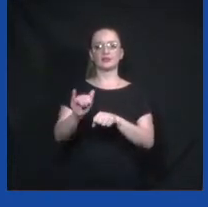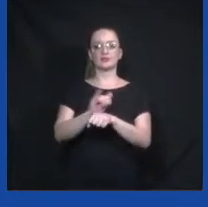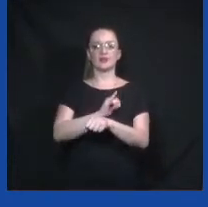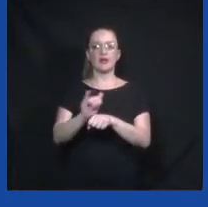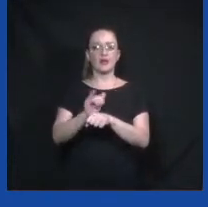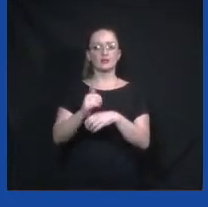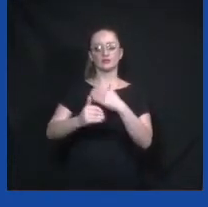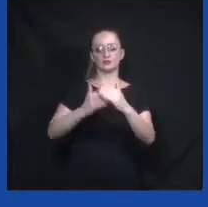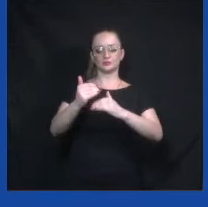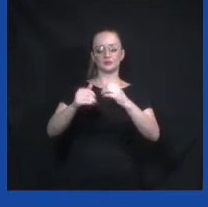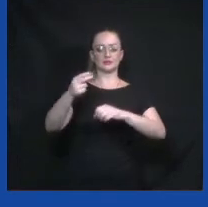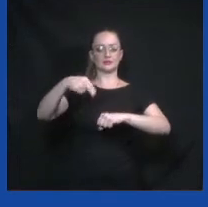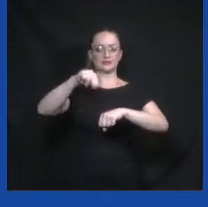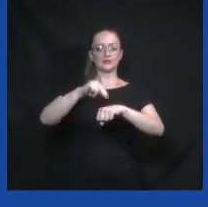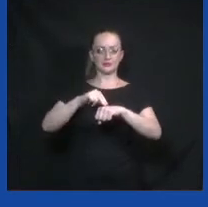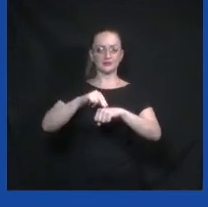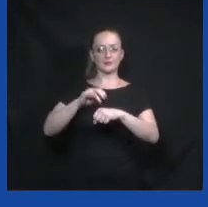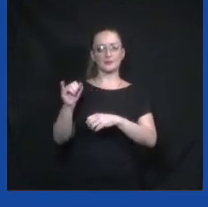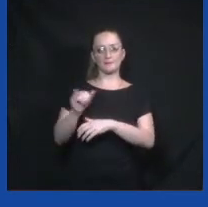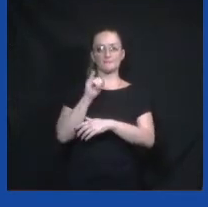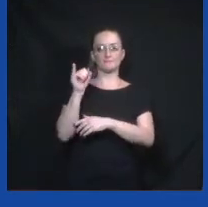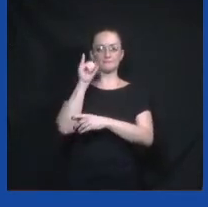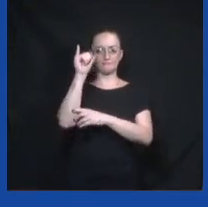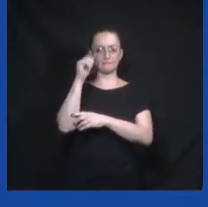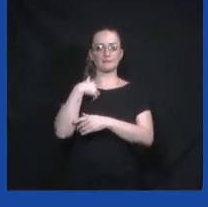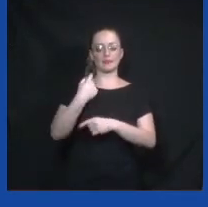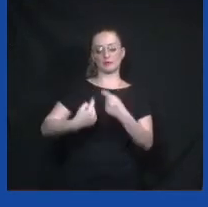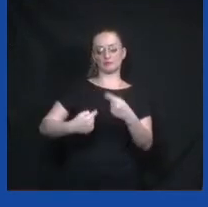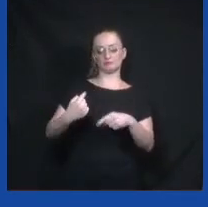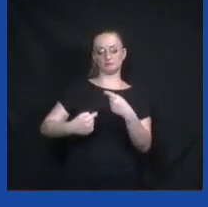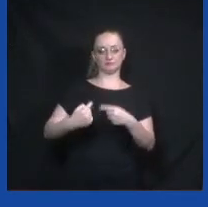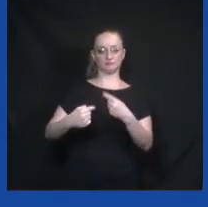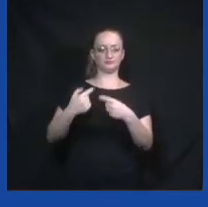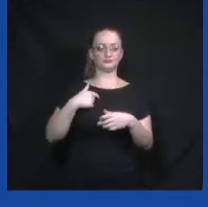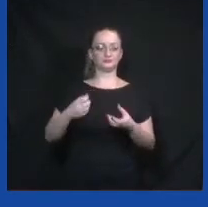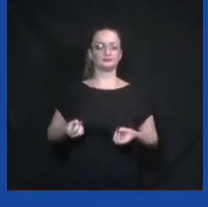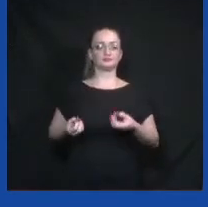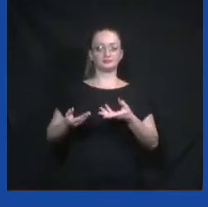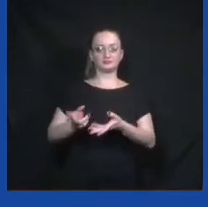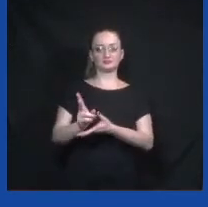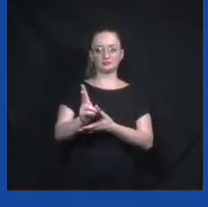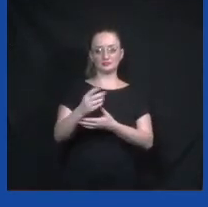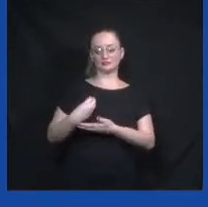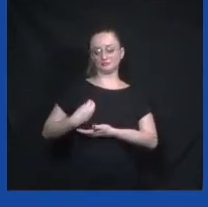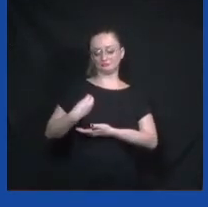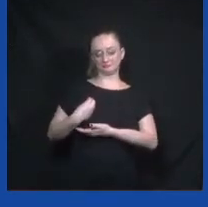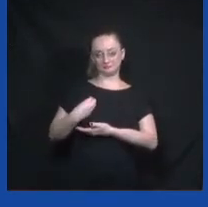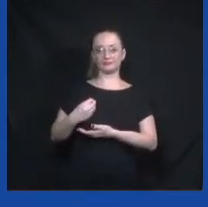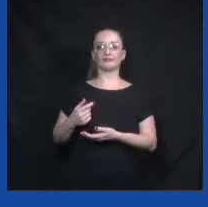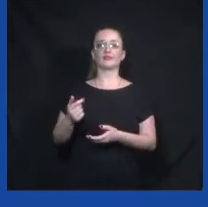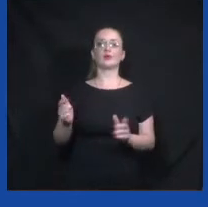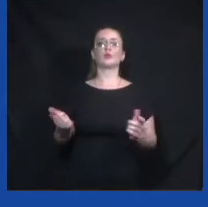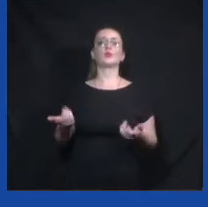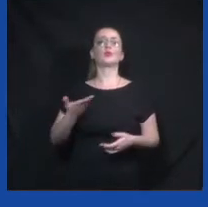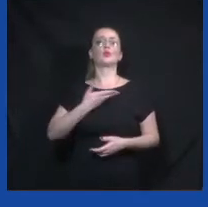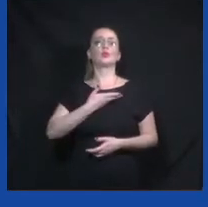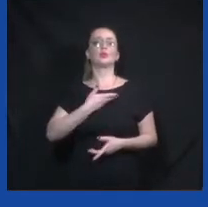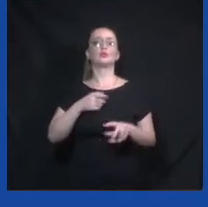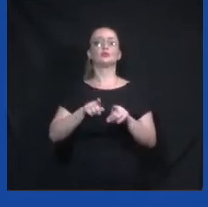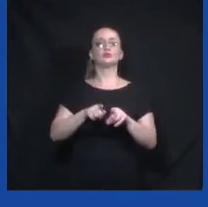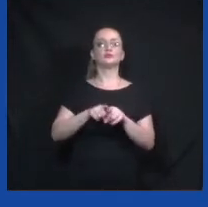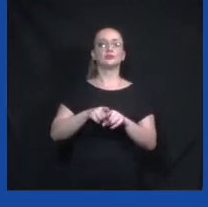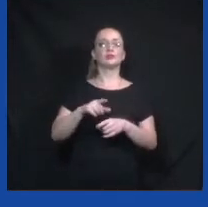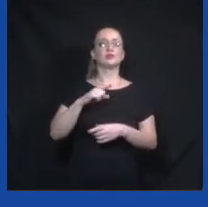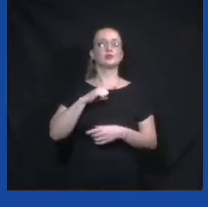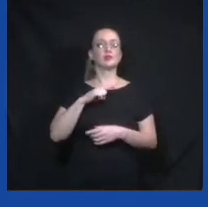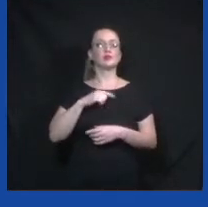desenvolvimento de nação, né? Então, acho que é muito importante esse debate. Estou felicíssimo de estar aqui com os colegas e amigos aí, com quem a gente vem,